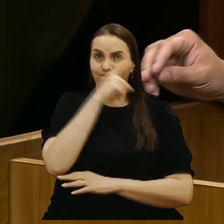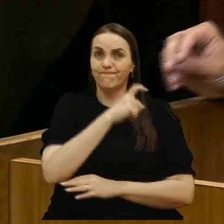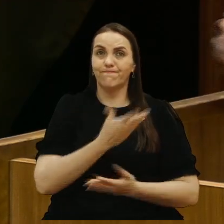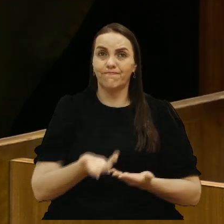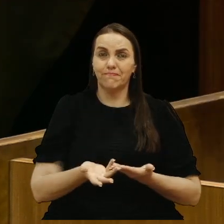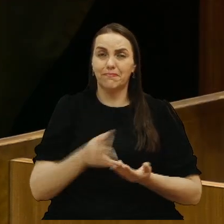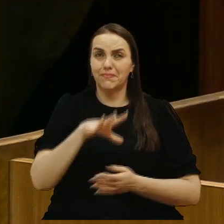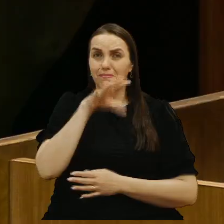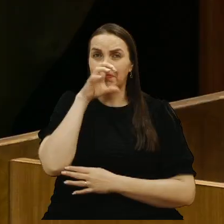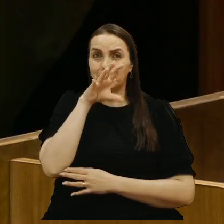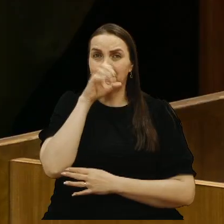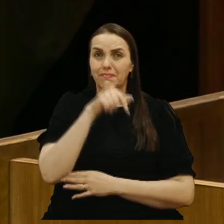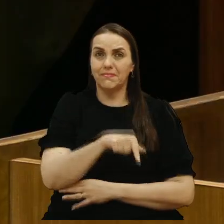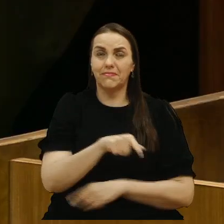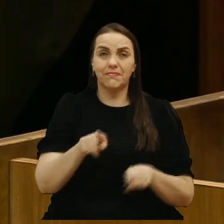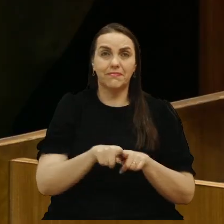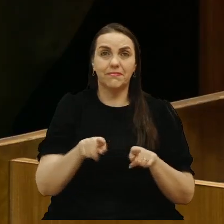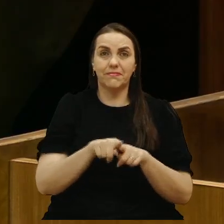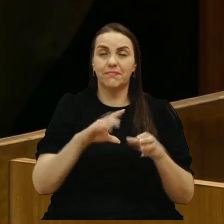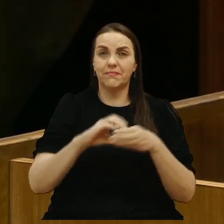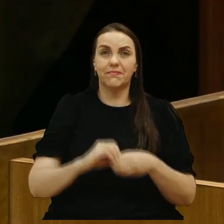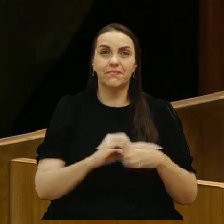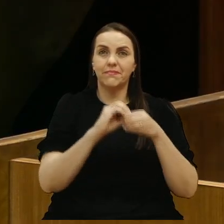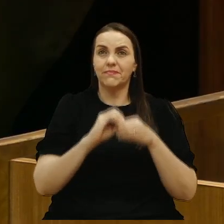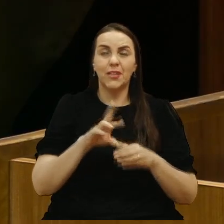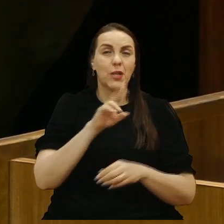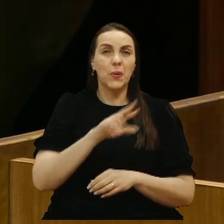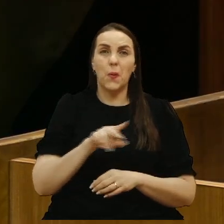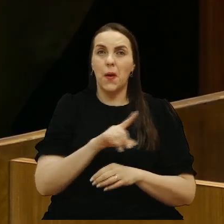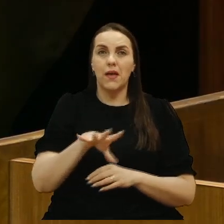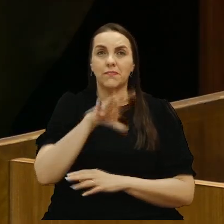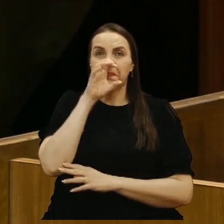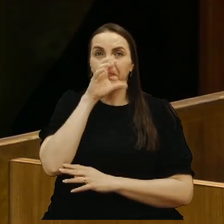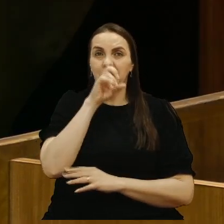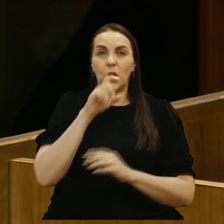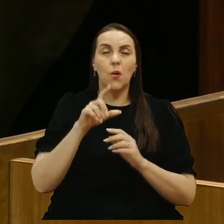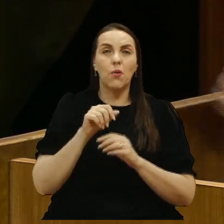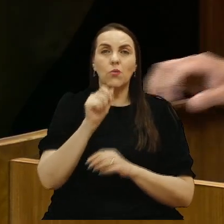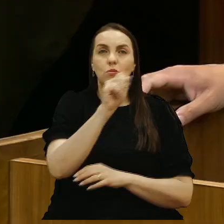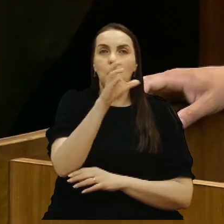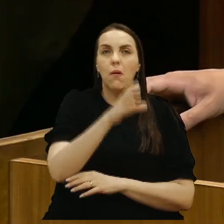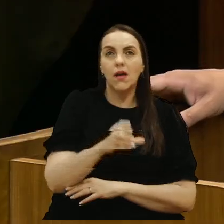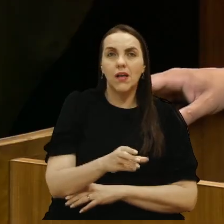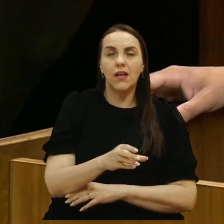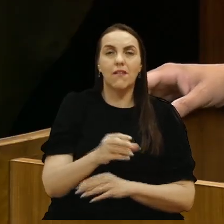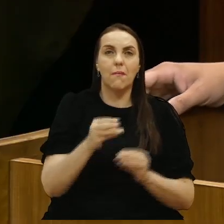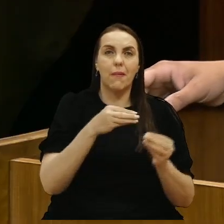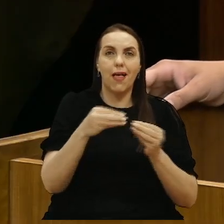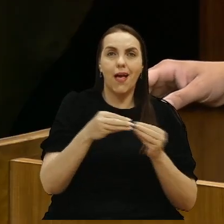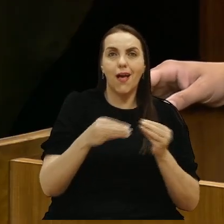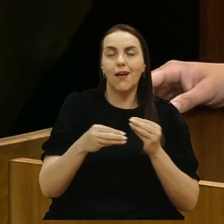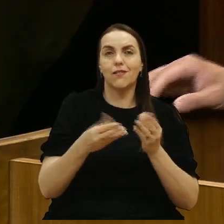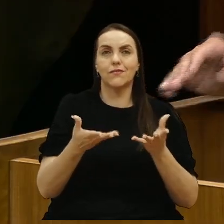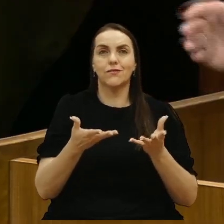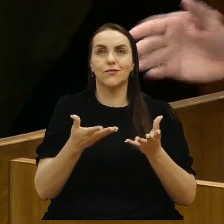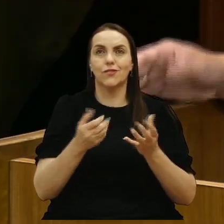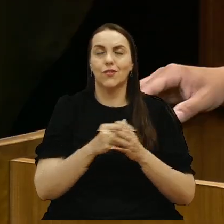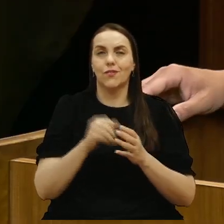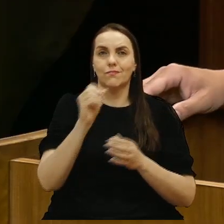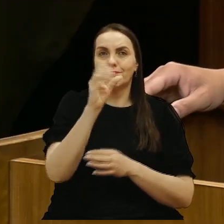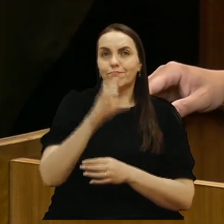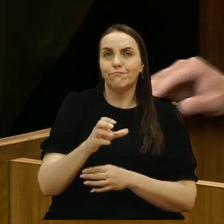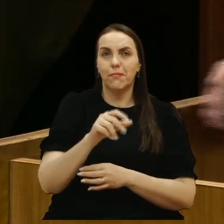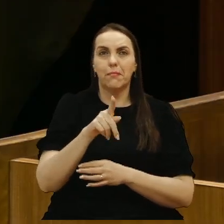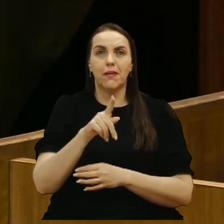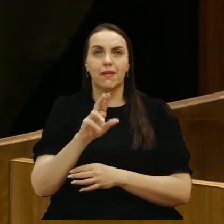O cheiro que tem na cooperativa, ele não é o cheiro por causa de uma garrafa PET, de uma garrafa de PAD, num